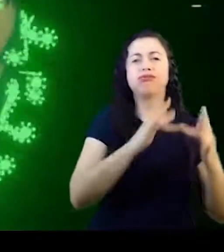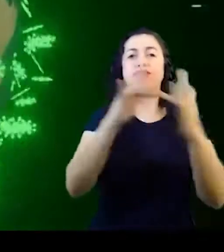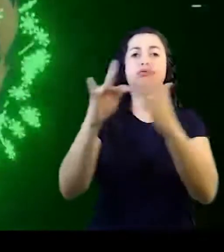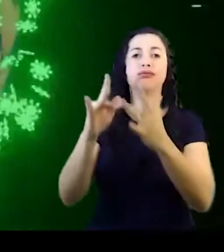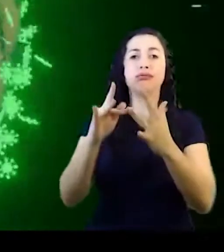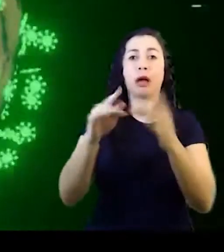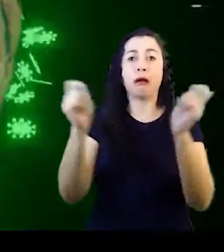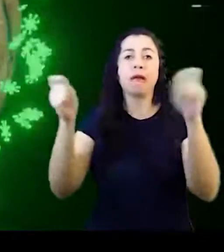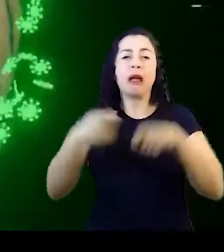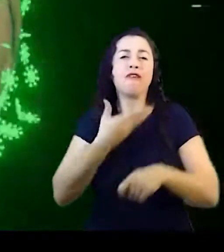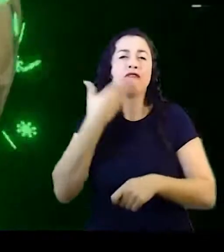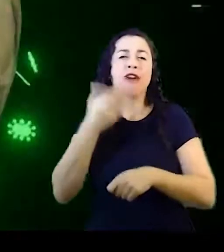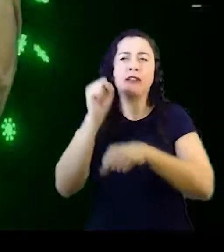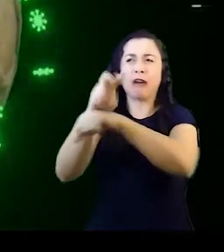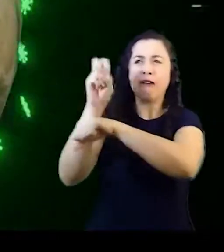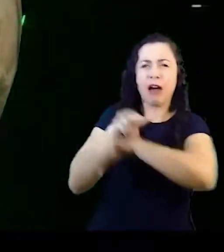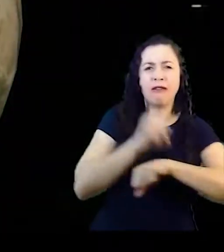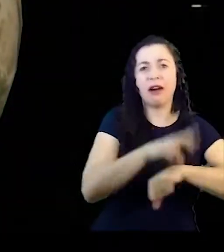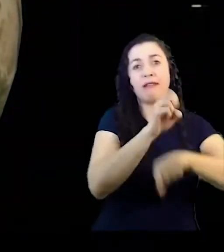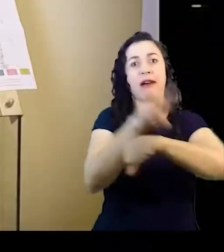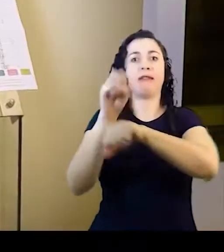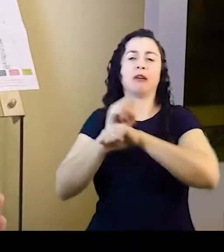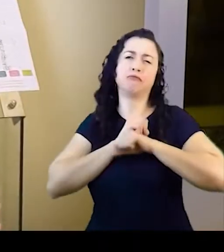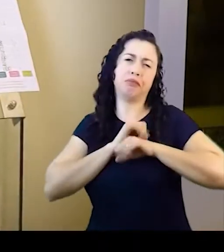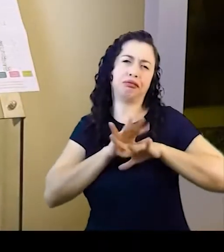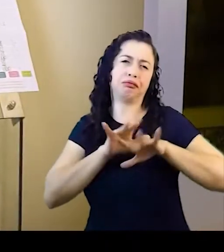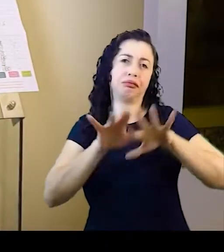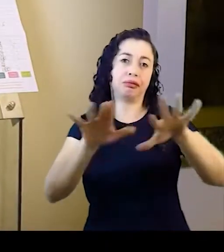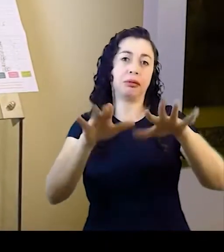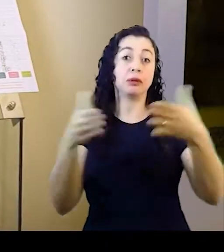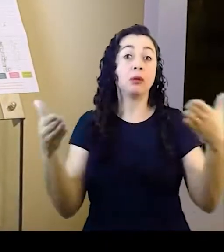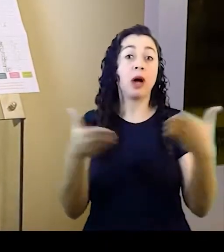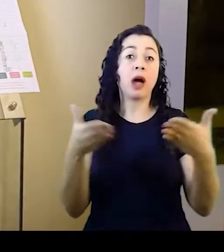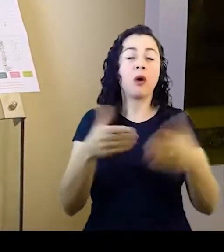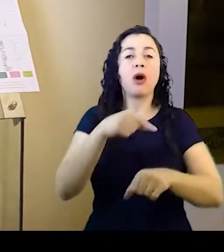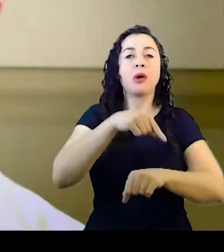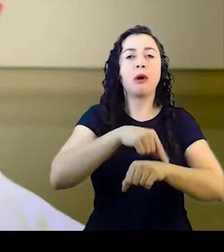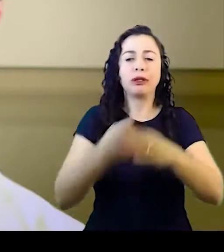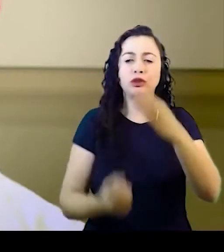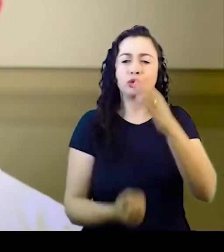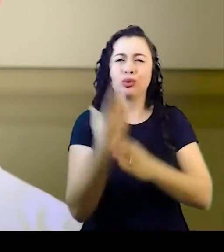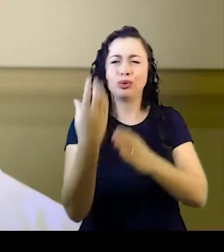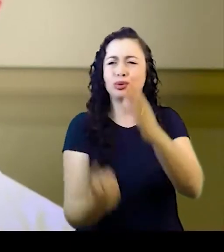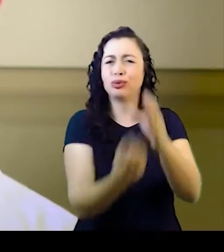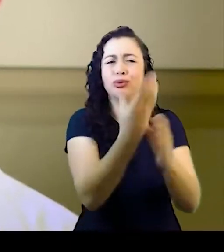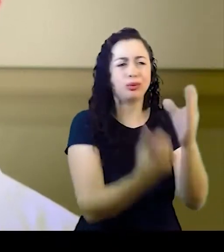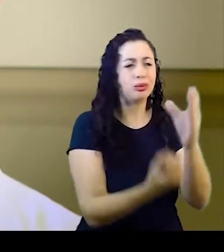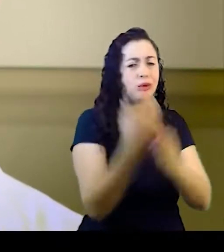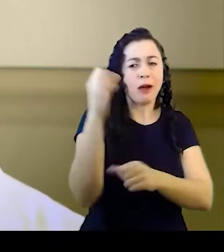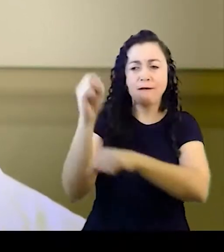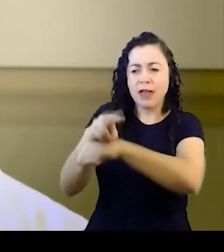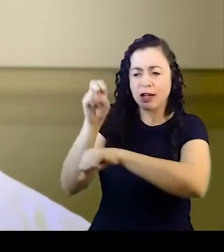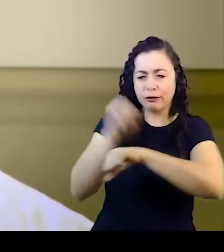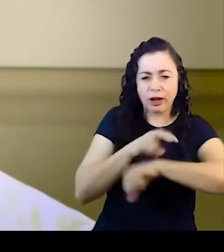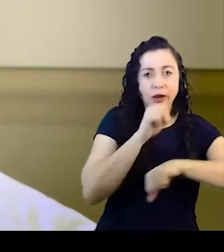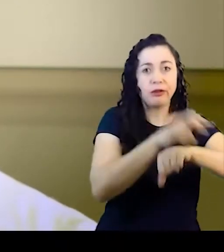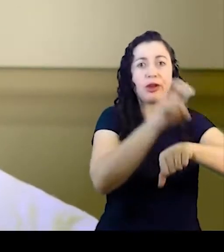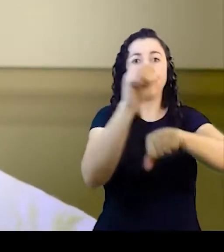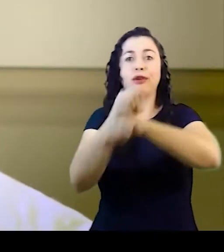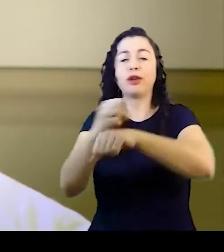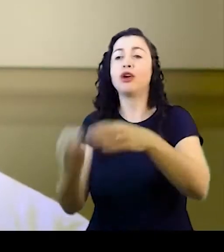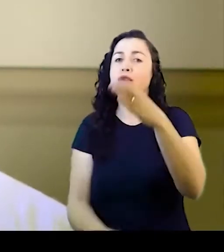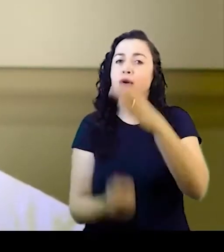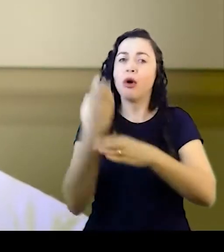novos vírus. Então, a gente tem vivido um período de surgimento de muitos vírus, causando